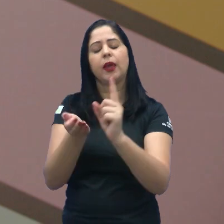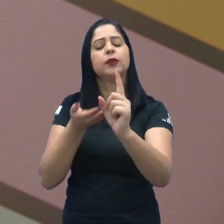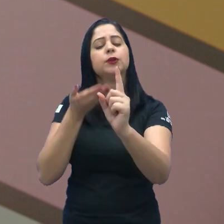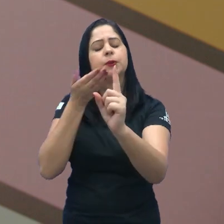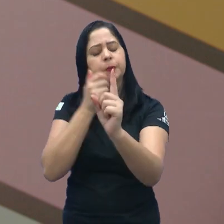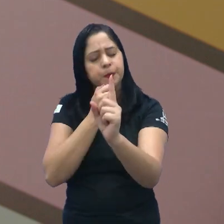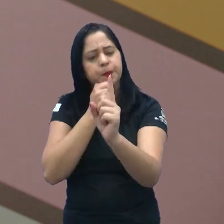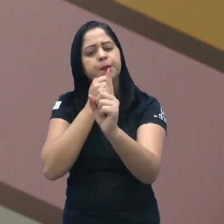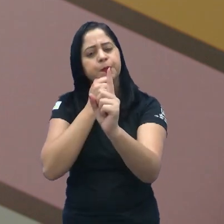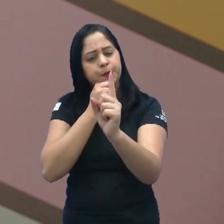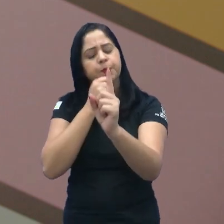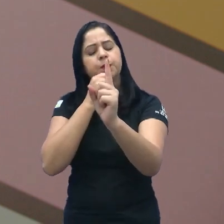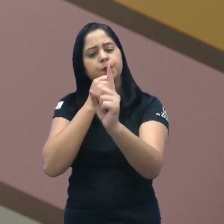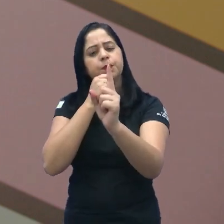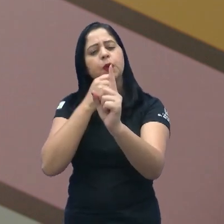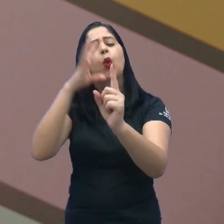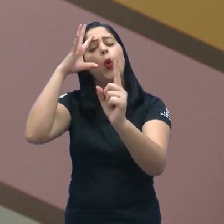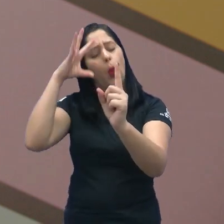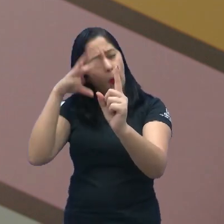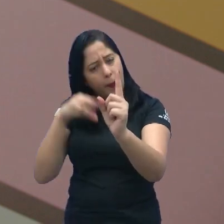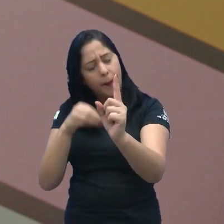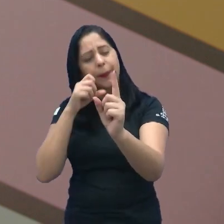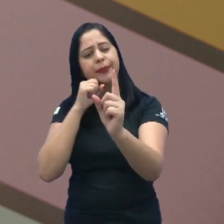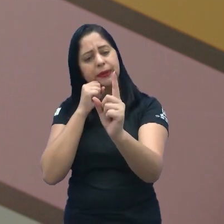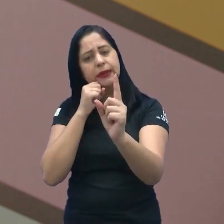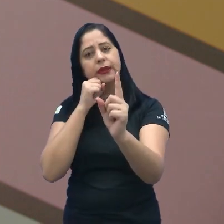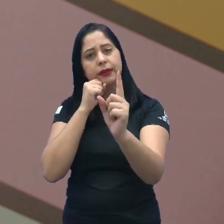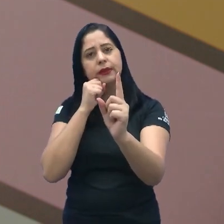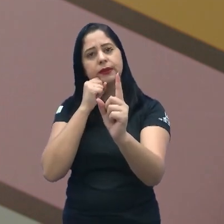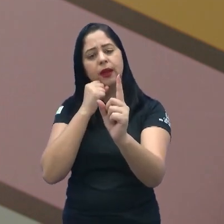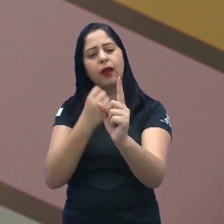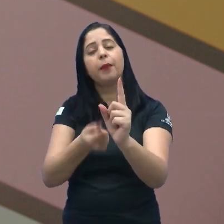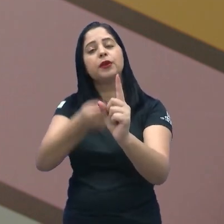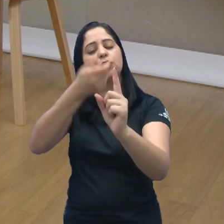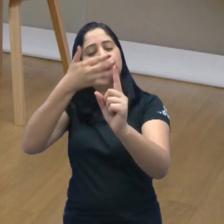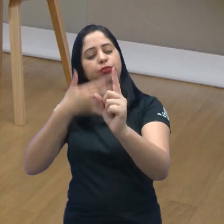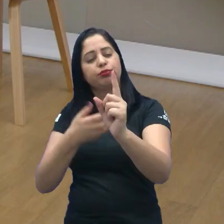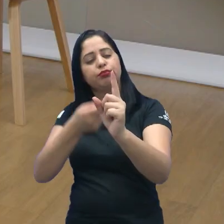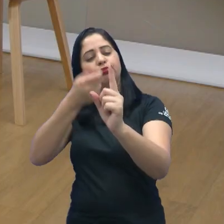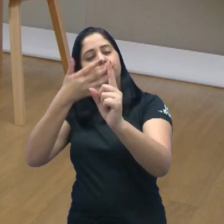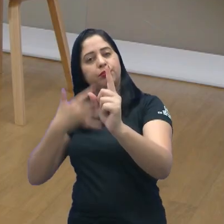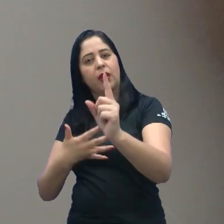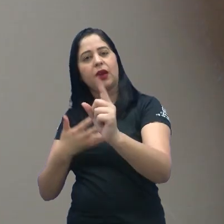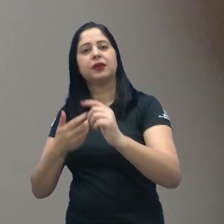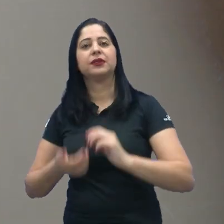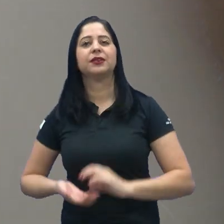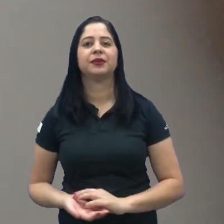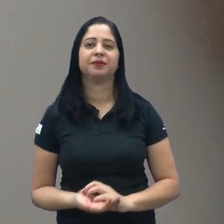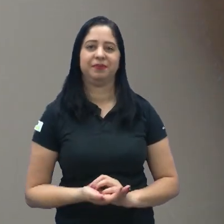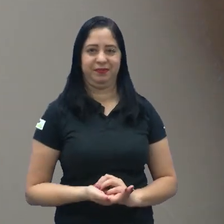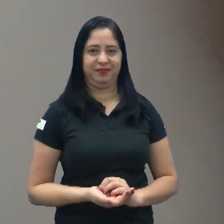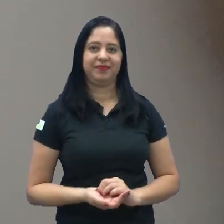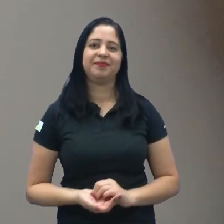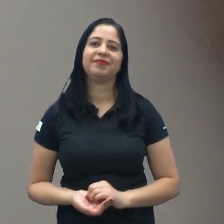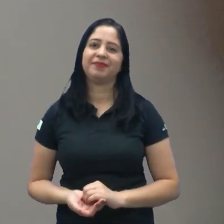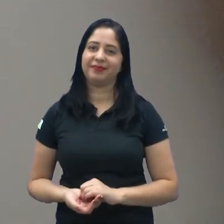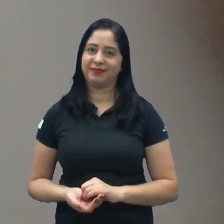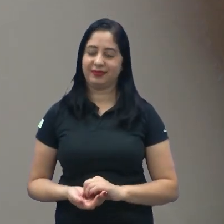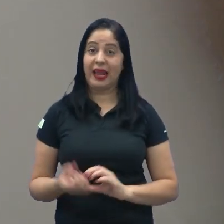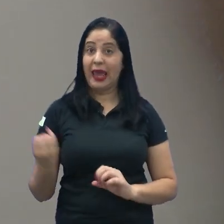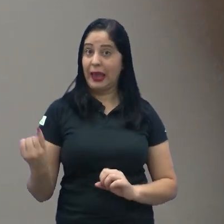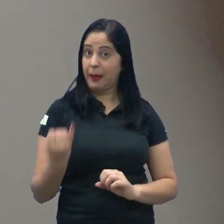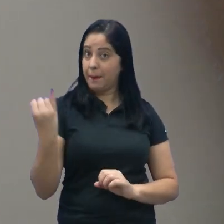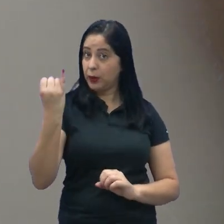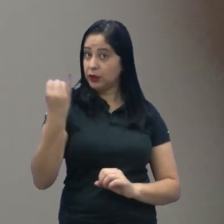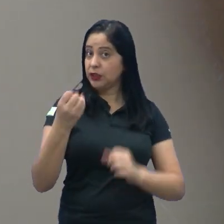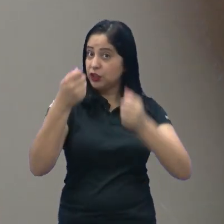validação dos sentimentos, que é importante inclusive para quem está em torno dessa mulher. Perfeito, Van. Olha só, gente, é importante falar que